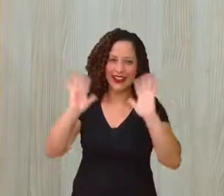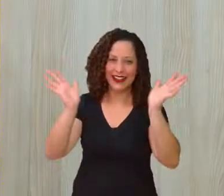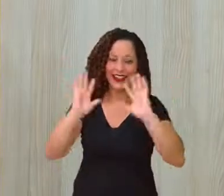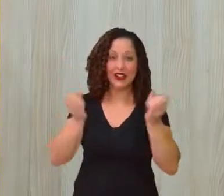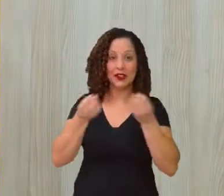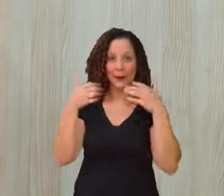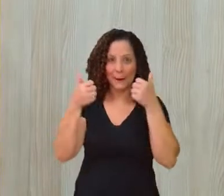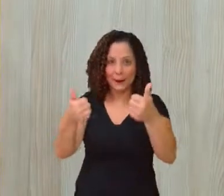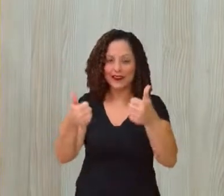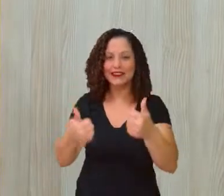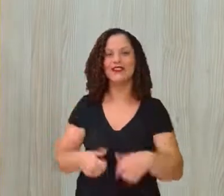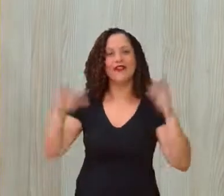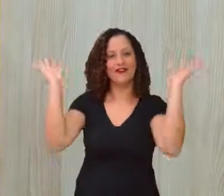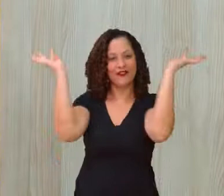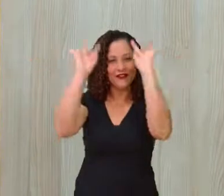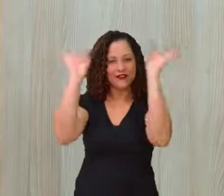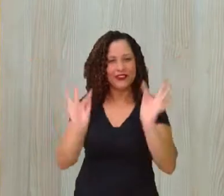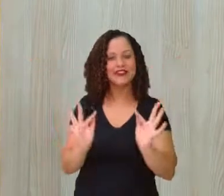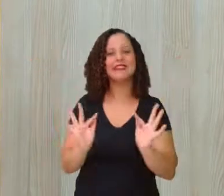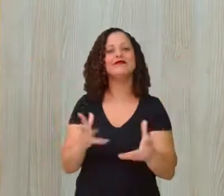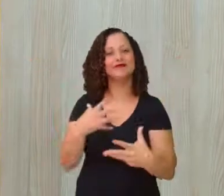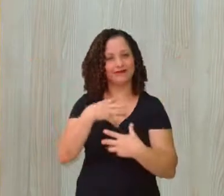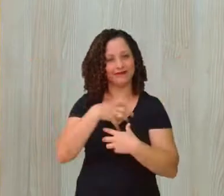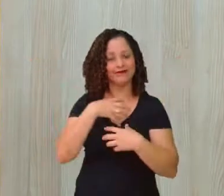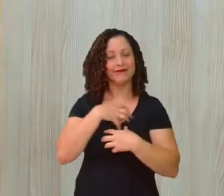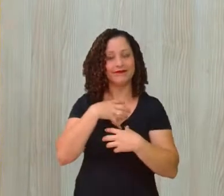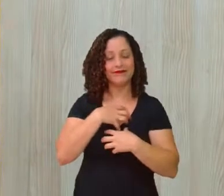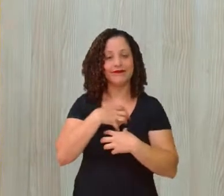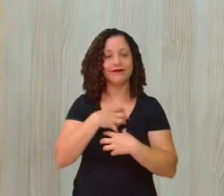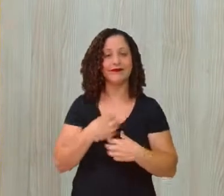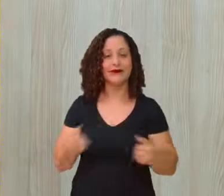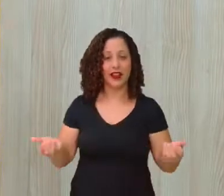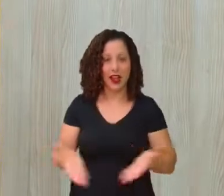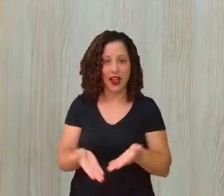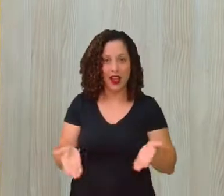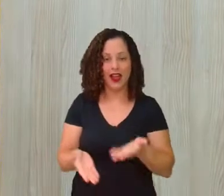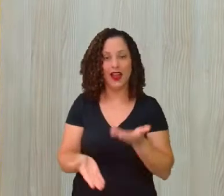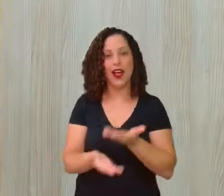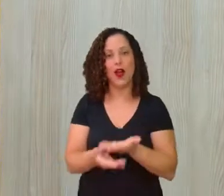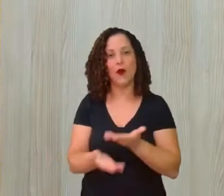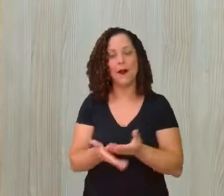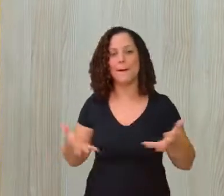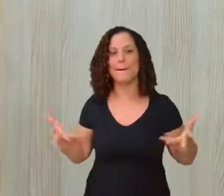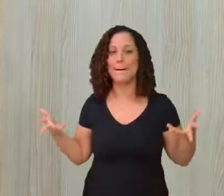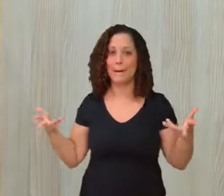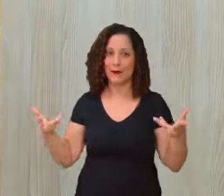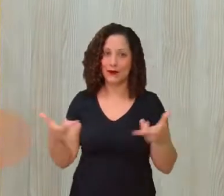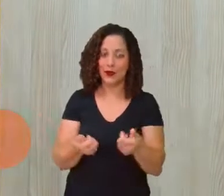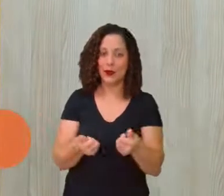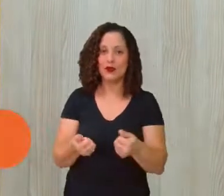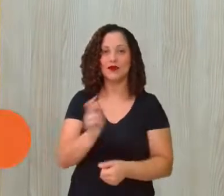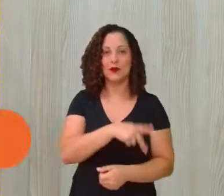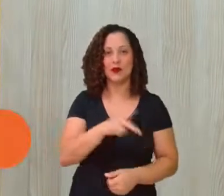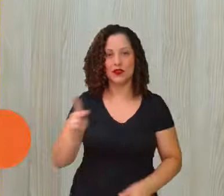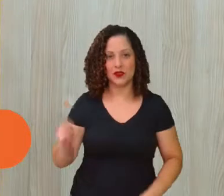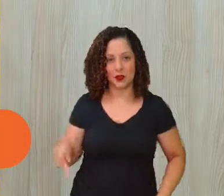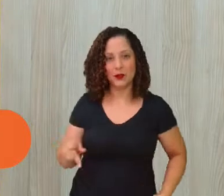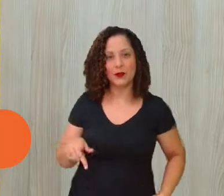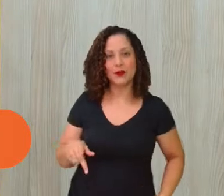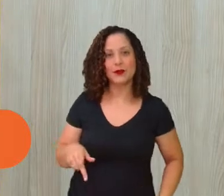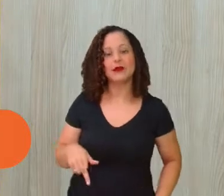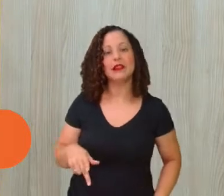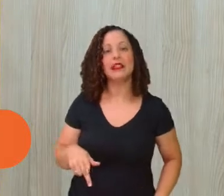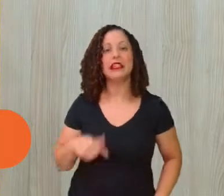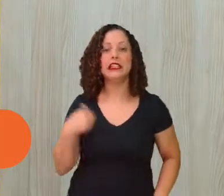Então, estamos felizes aqui, né, professor, com essa nossa aula, sempre essa aula maravilhosa que o professor Heleno traz para a gente